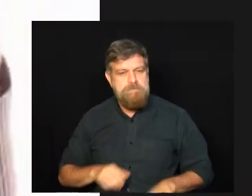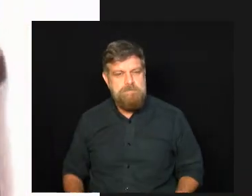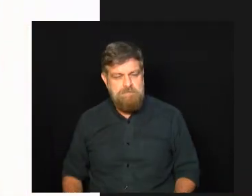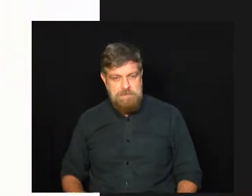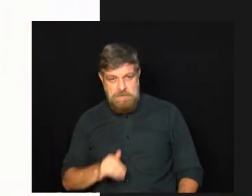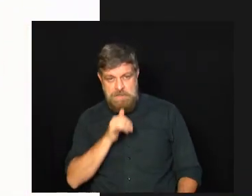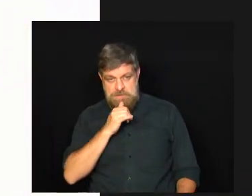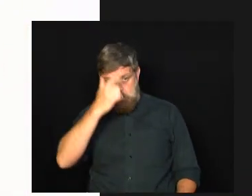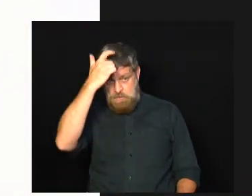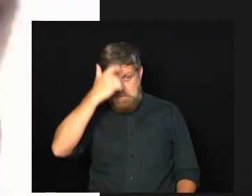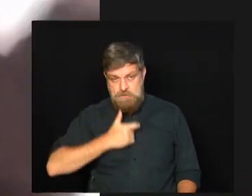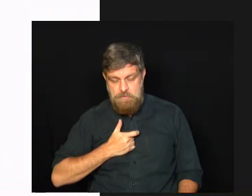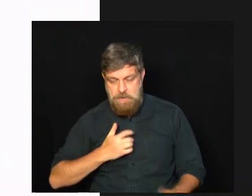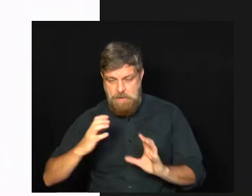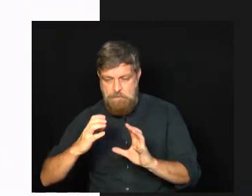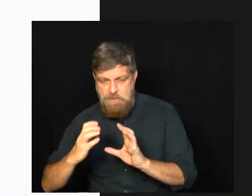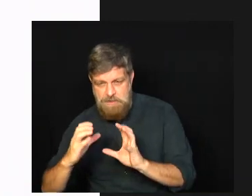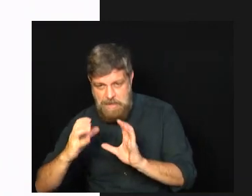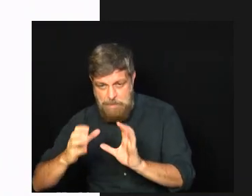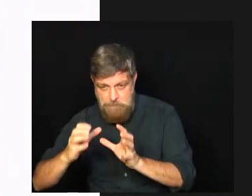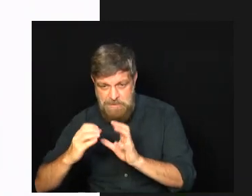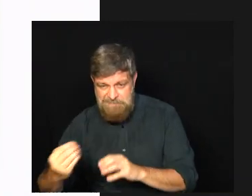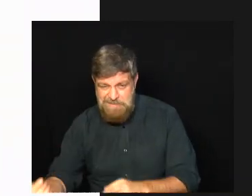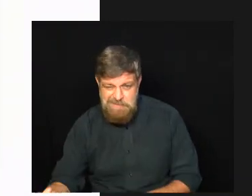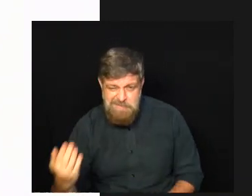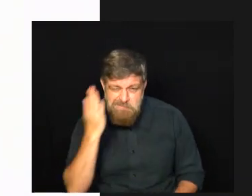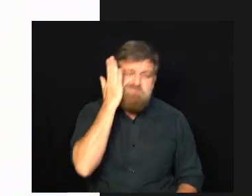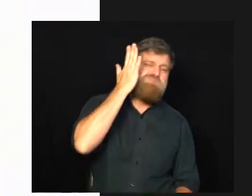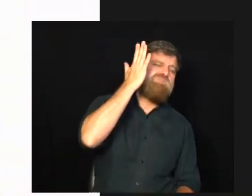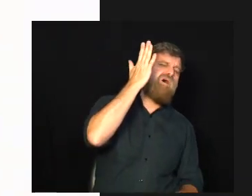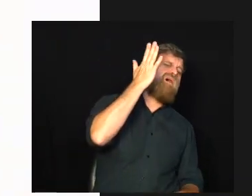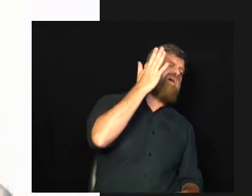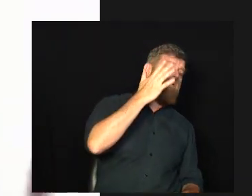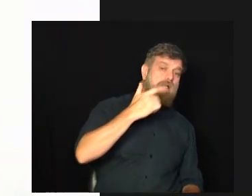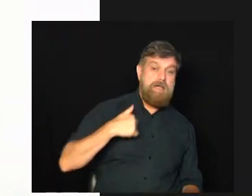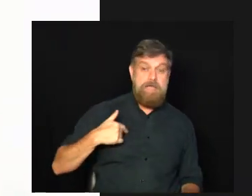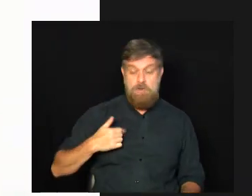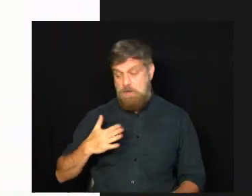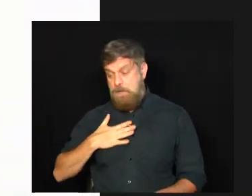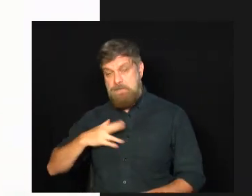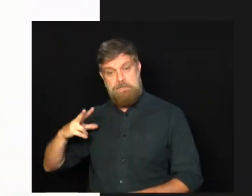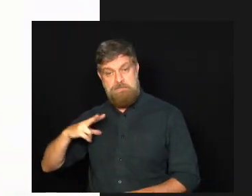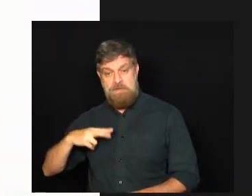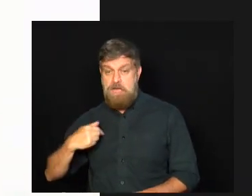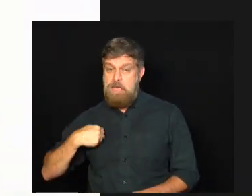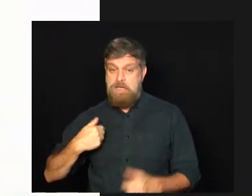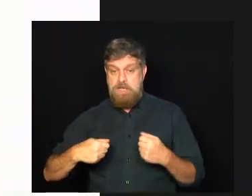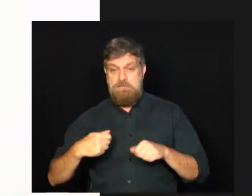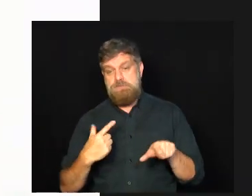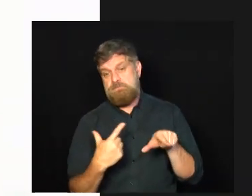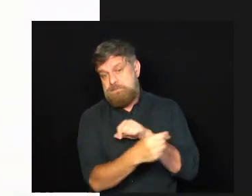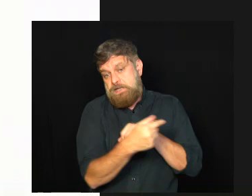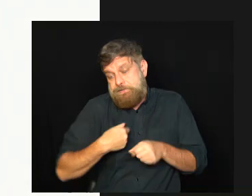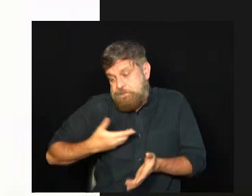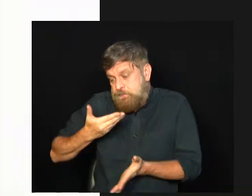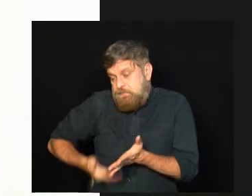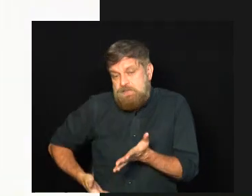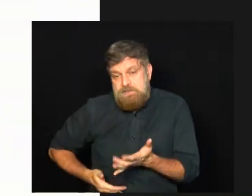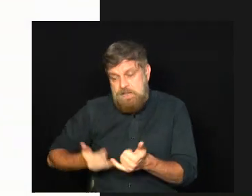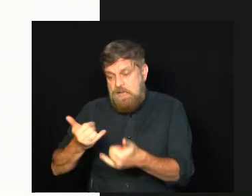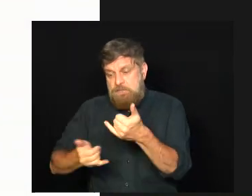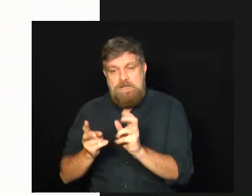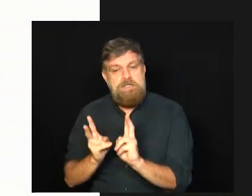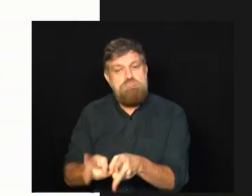eu recebi a bolada, a bola era minha e eu trouxe para o jogo, mas eu tenho que sair porque eu tomei a bolada, senão ninguém brinca